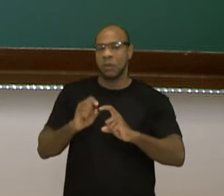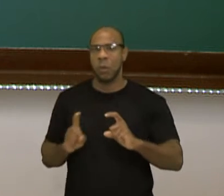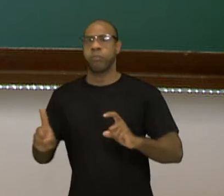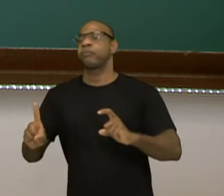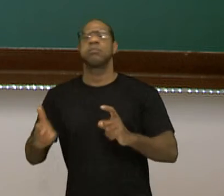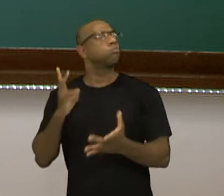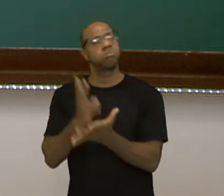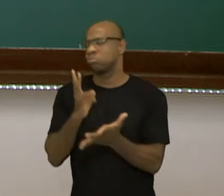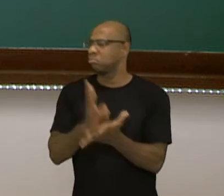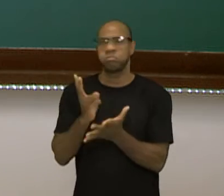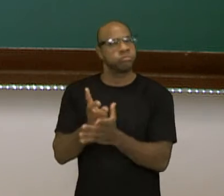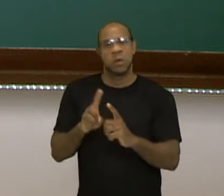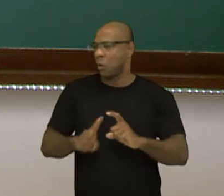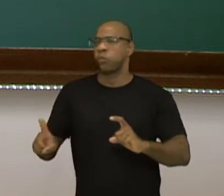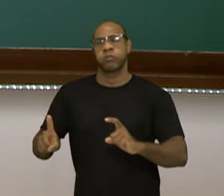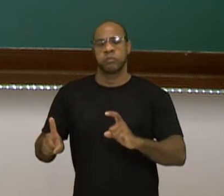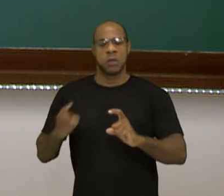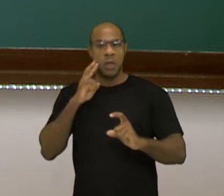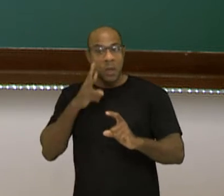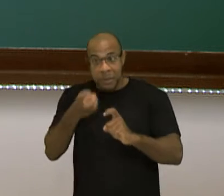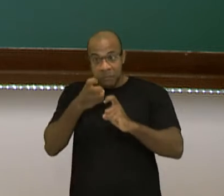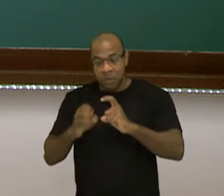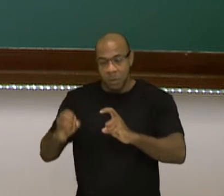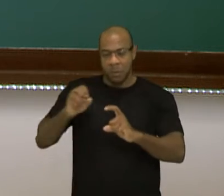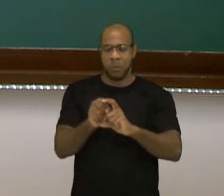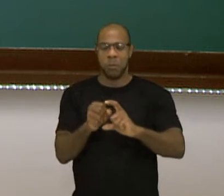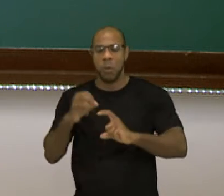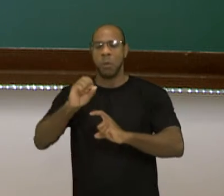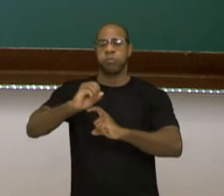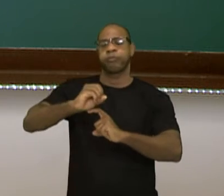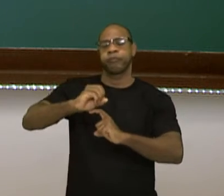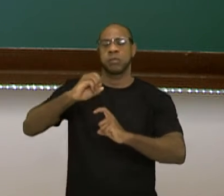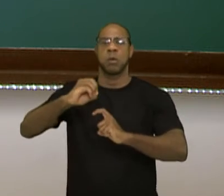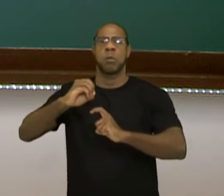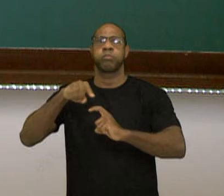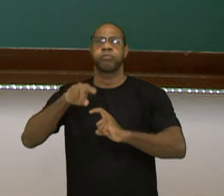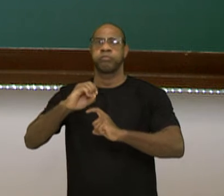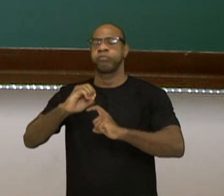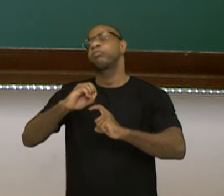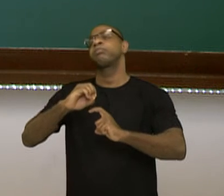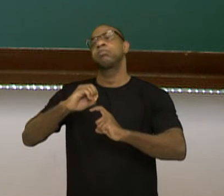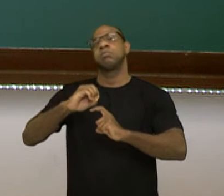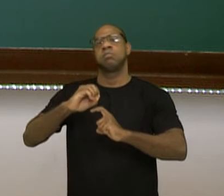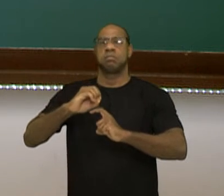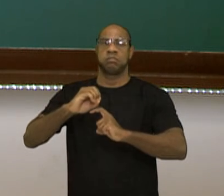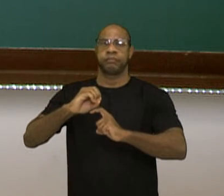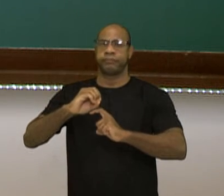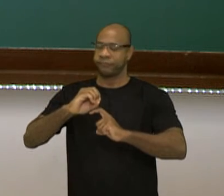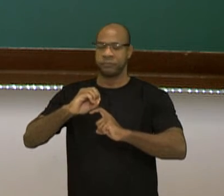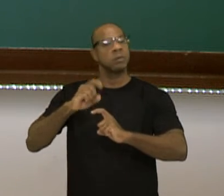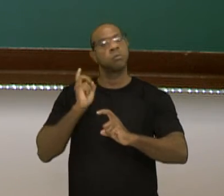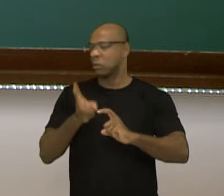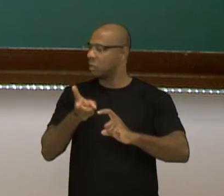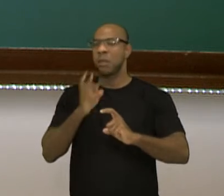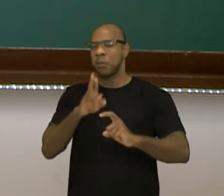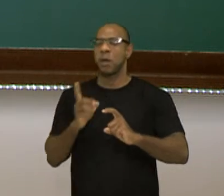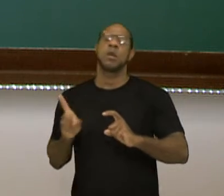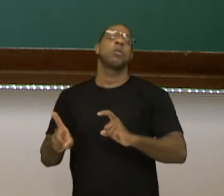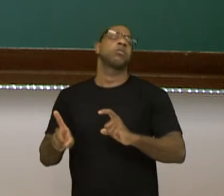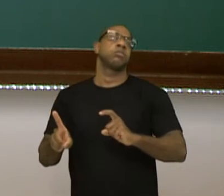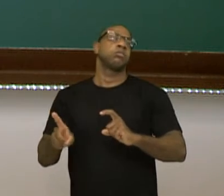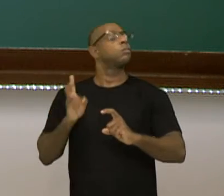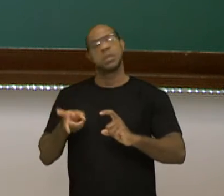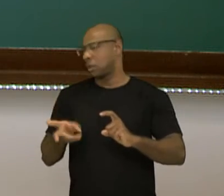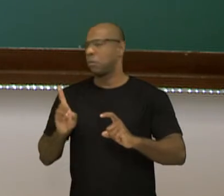aparecer numa operação, numa conta, numa expressão matemática, alguma coisa elevado a 0, né, elevado a 0